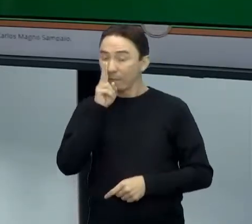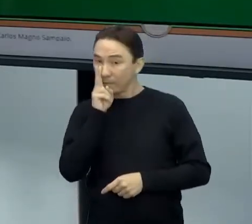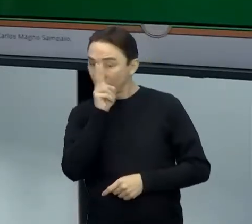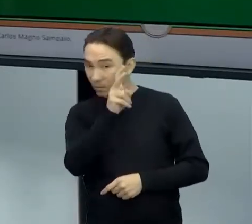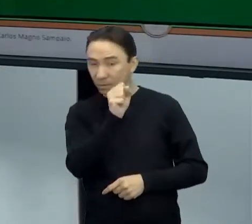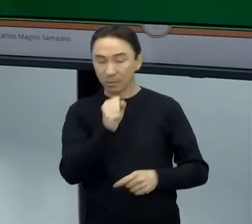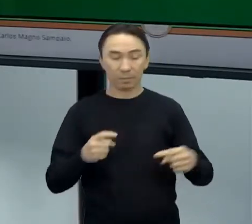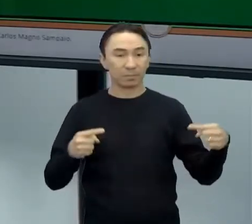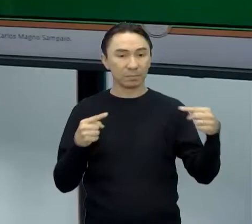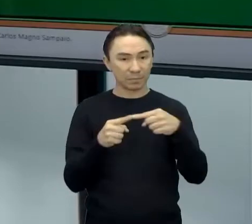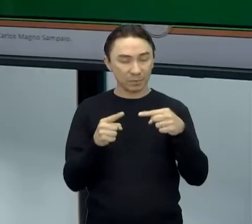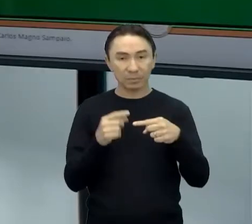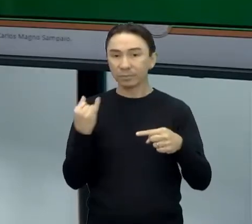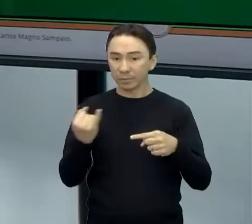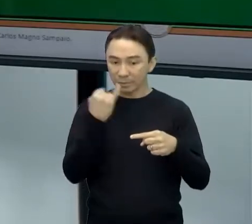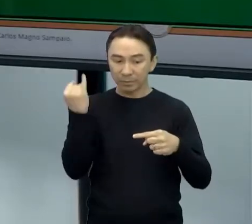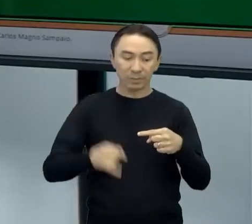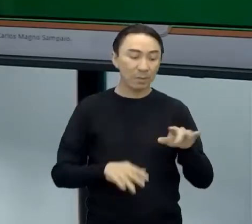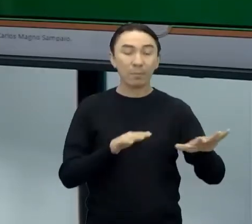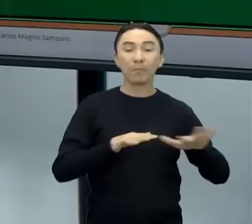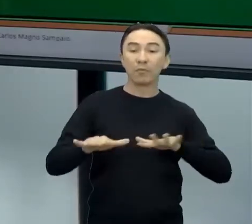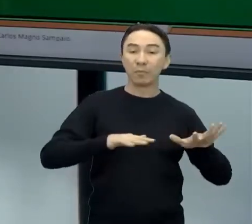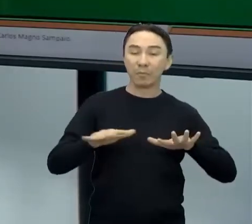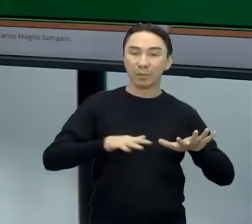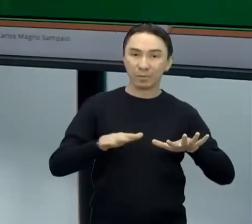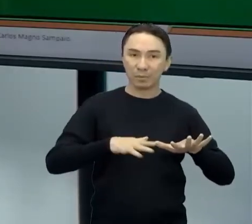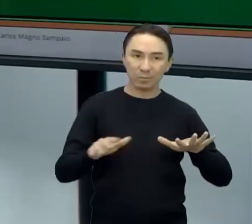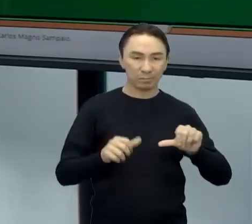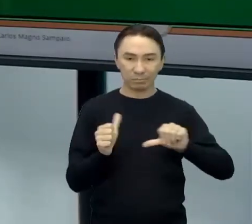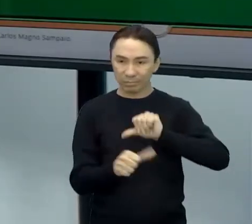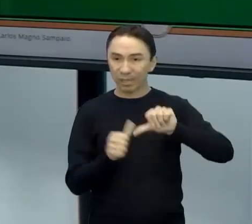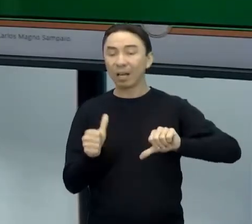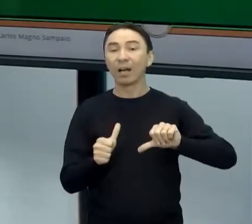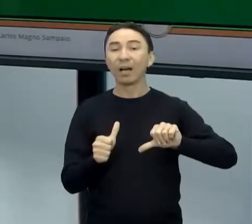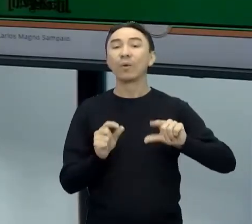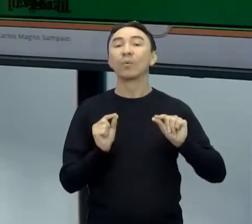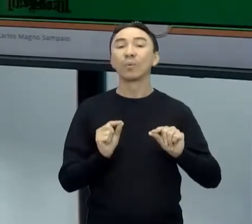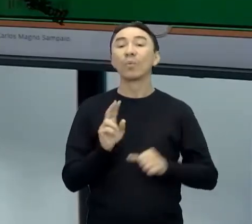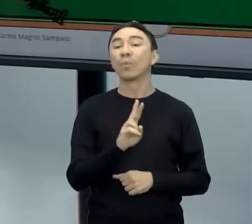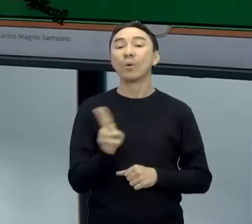para alterar a quantidade de movimento. Isso a gente chama de